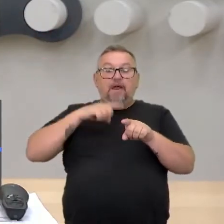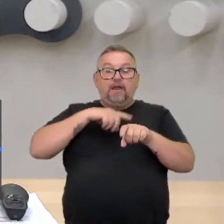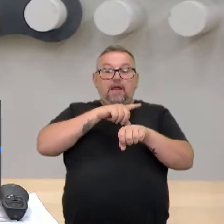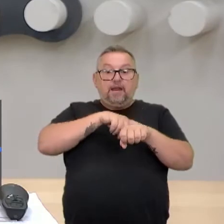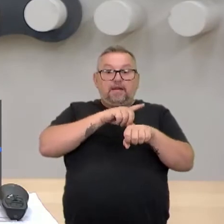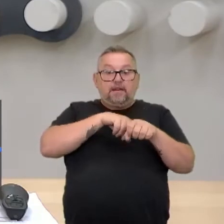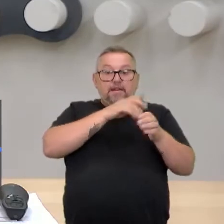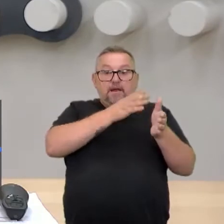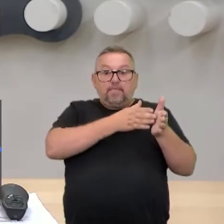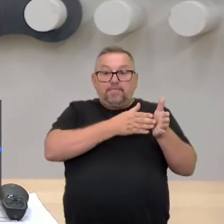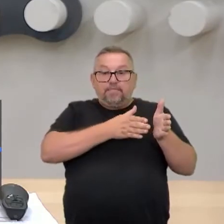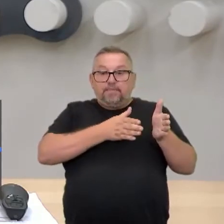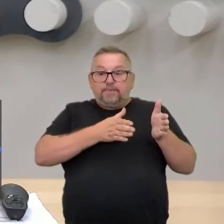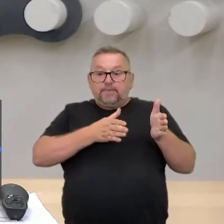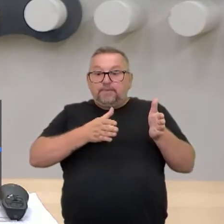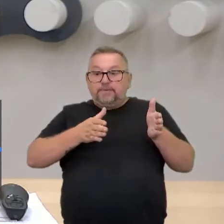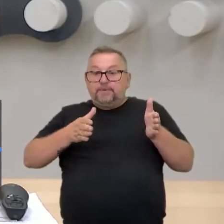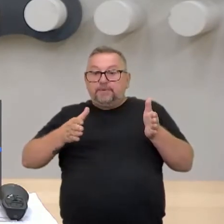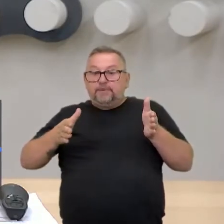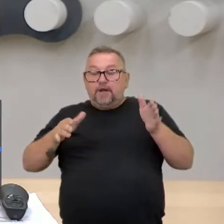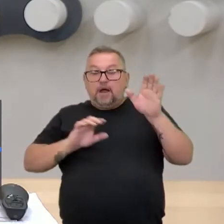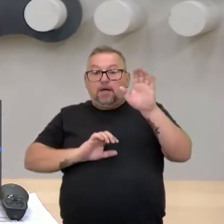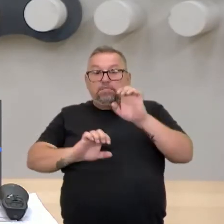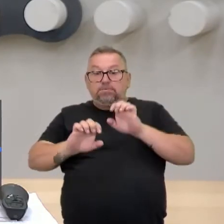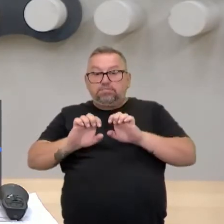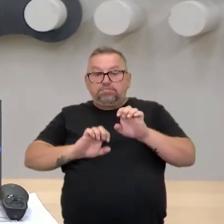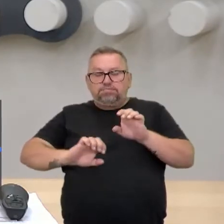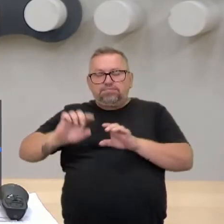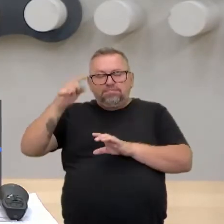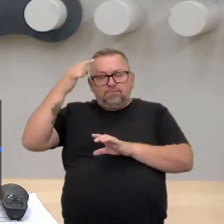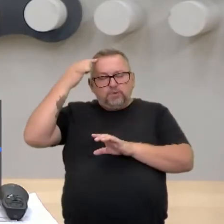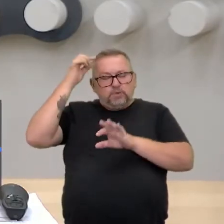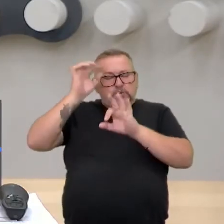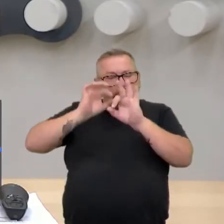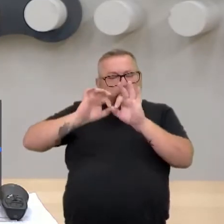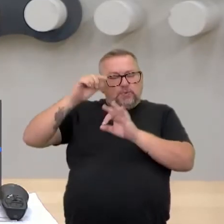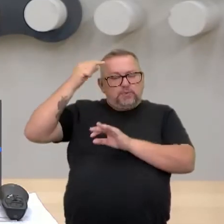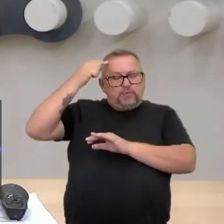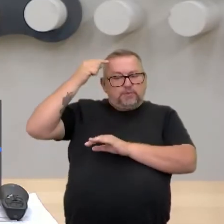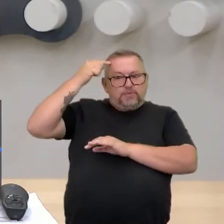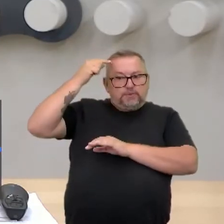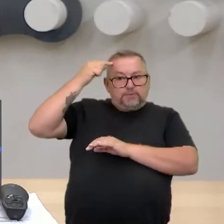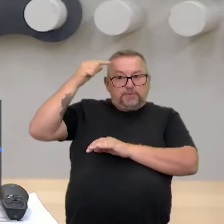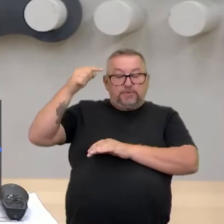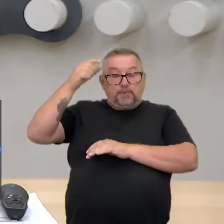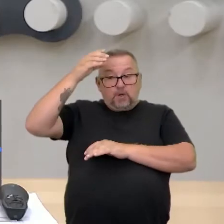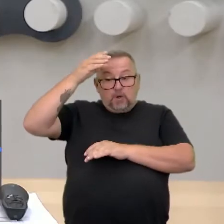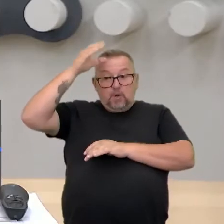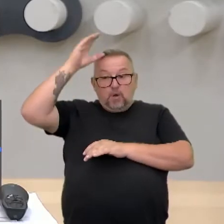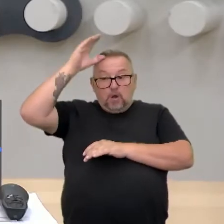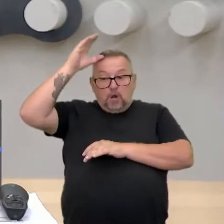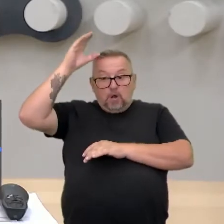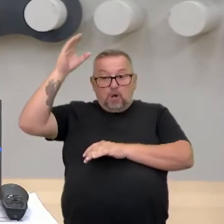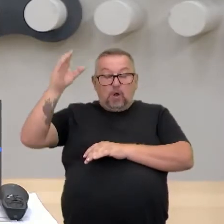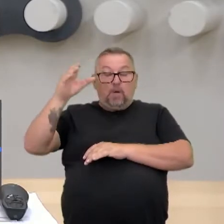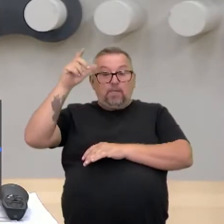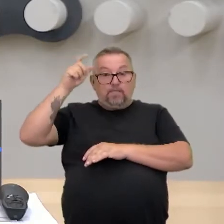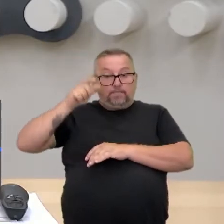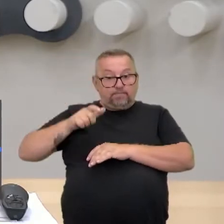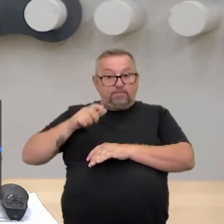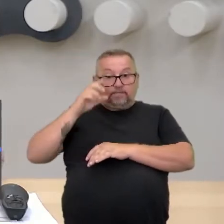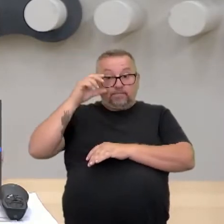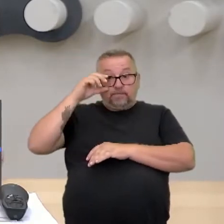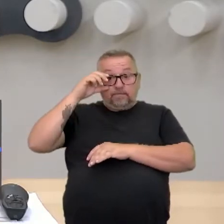né em que as estruturas de pensamento humano de conhecimento humano sofrem grandes alterações